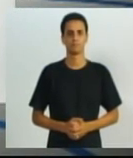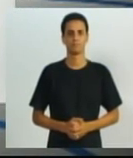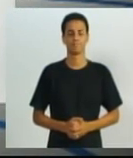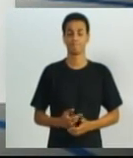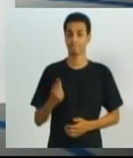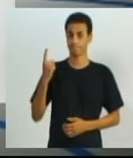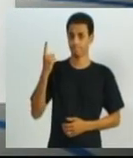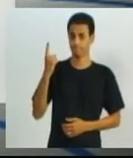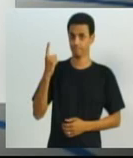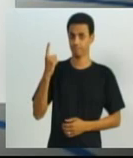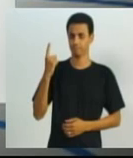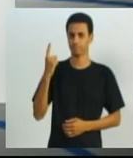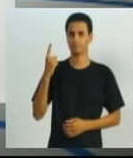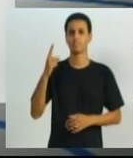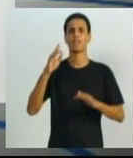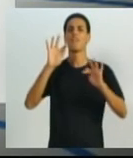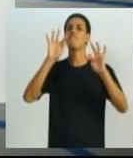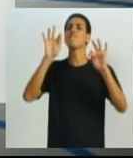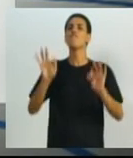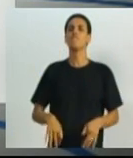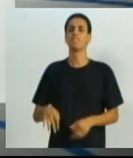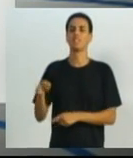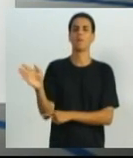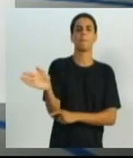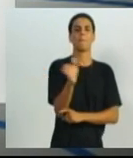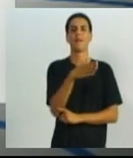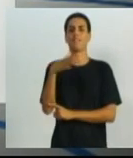Aqui. Fim dos bandeiraços.